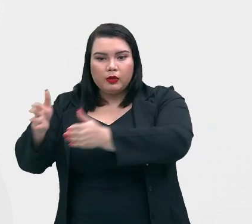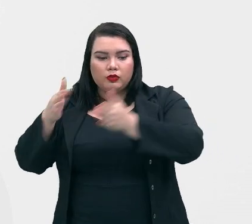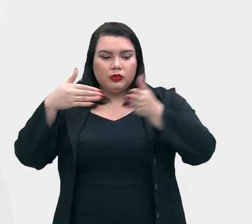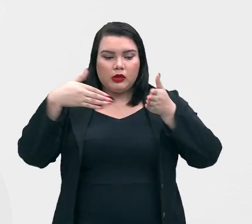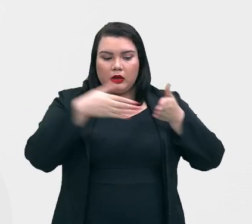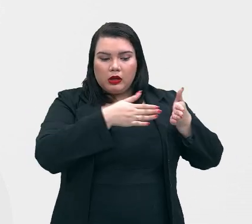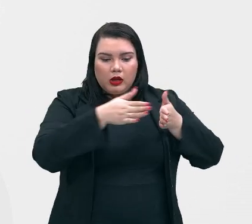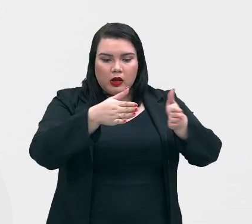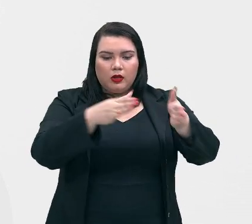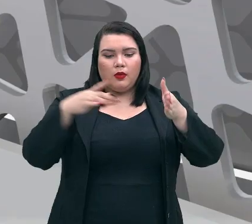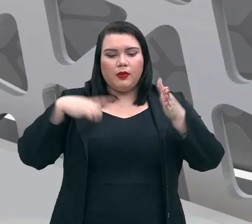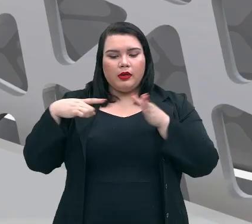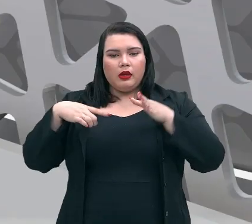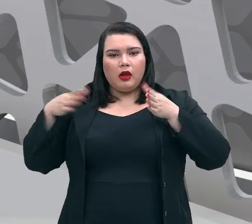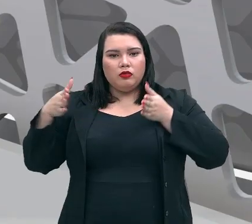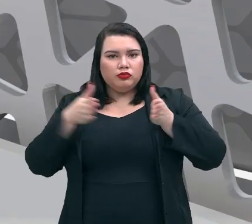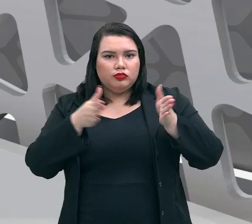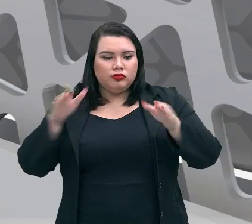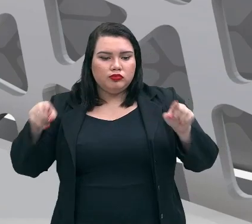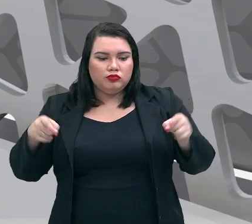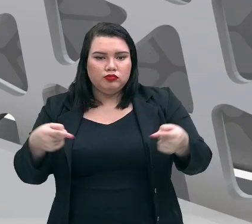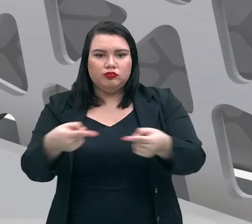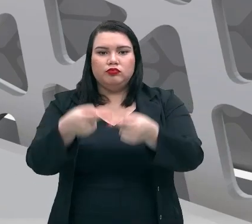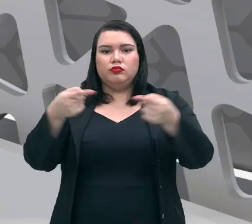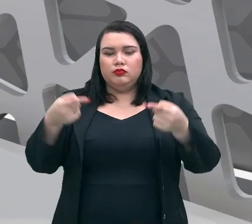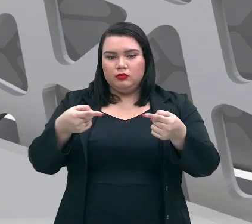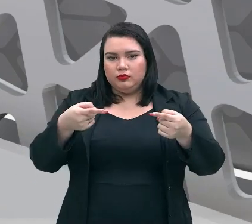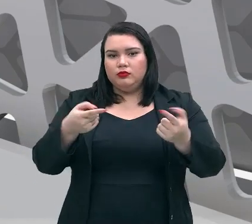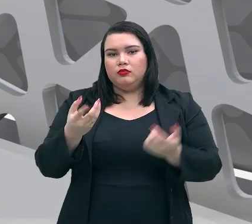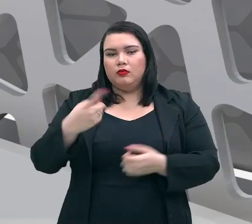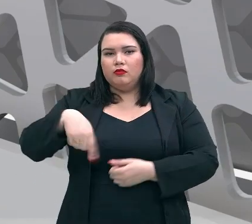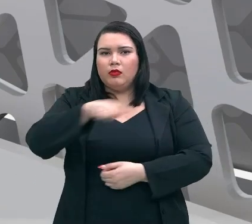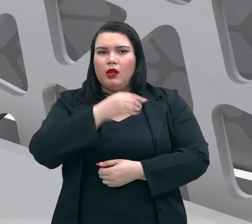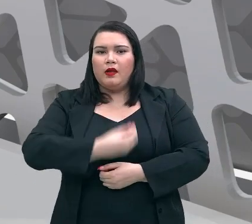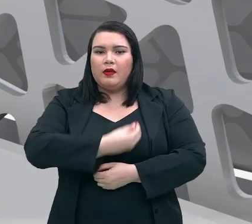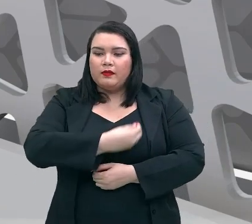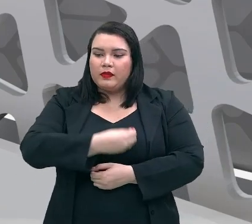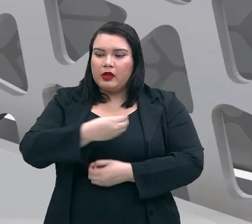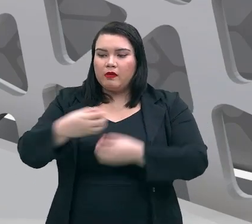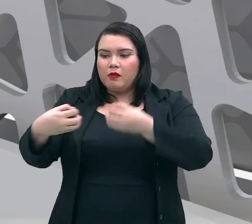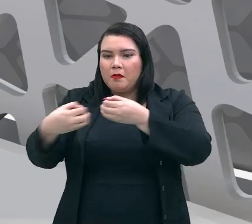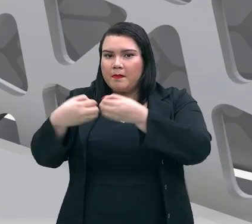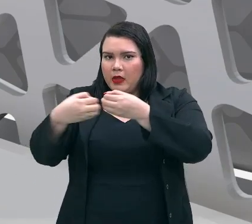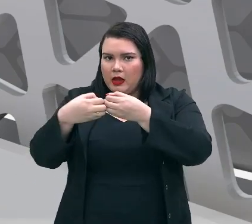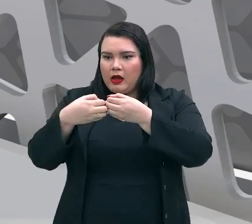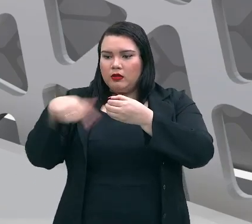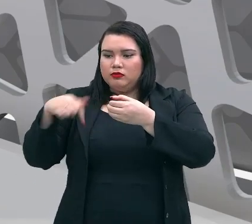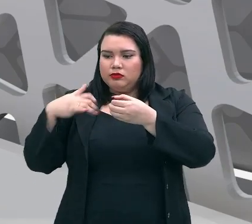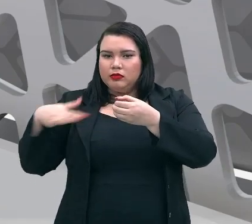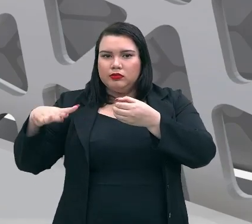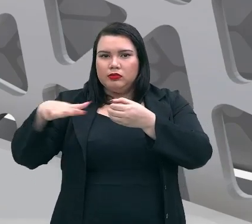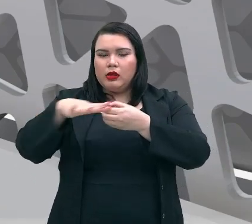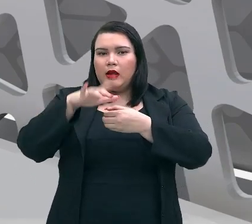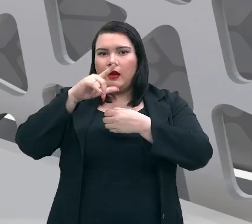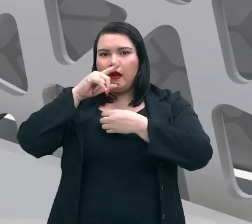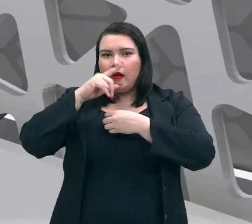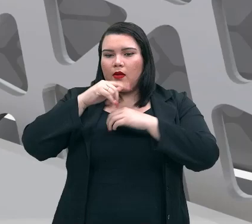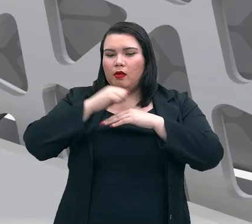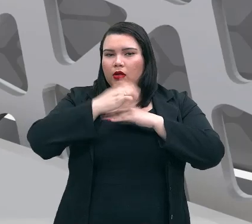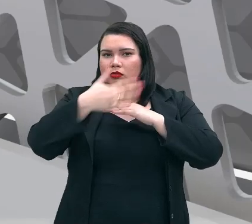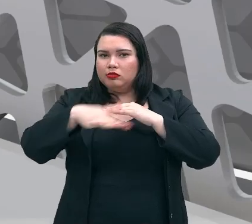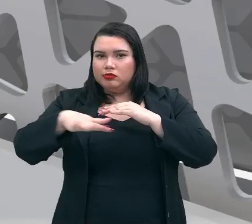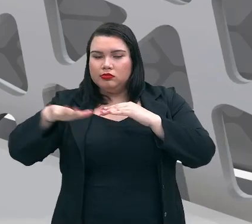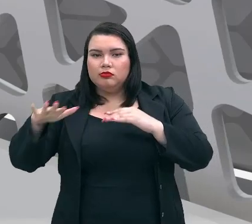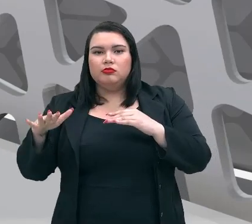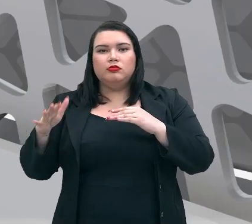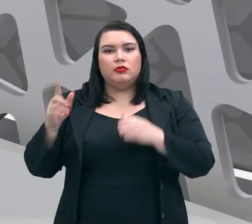vivem esse momento, né, aí de estar próximo aos rios, tem essa conexão com essas redes de drenagem, que são esses canais que